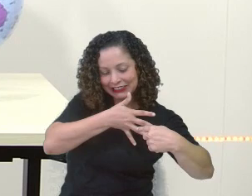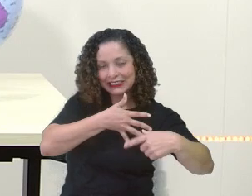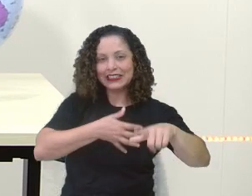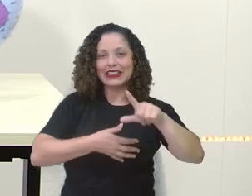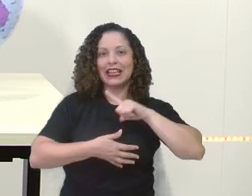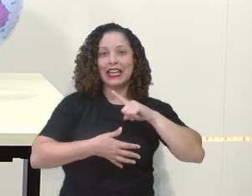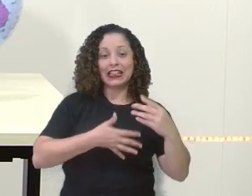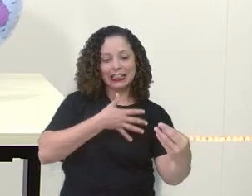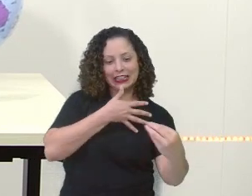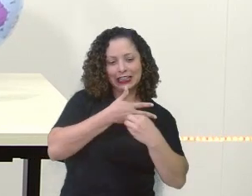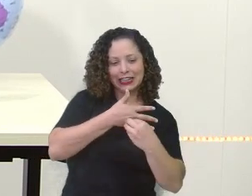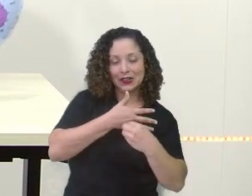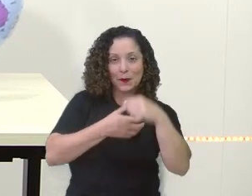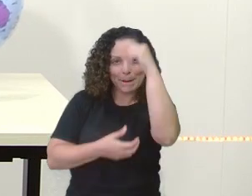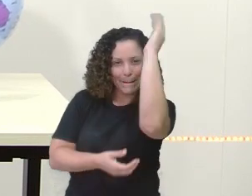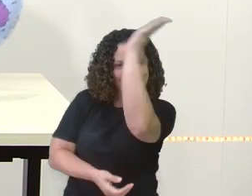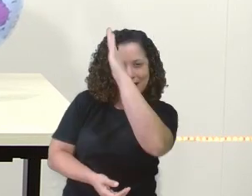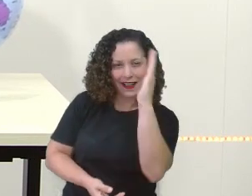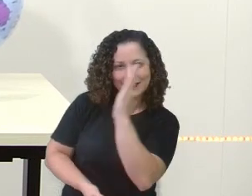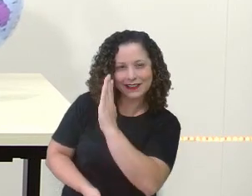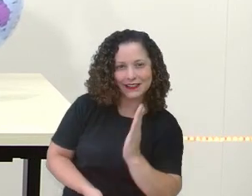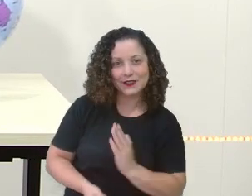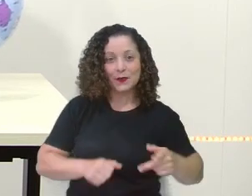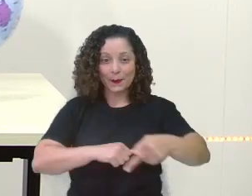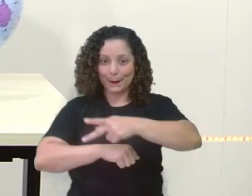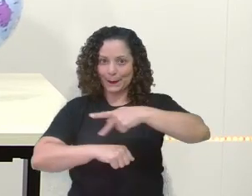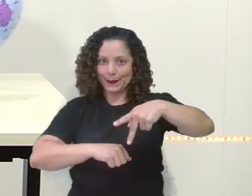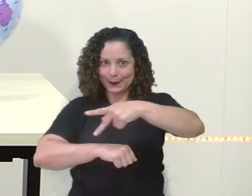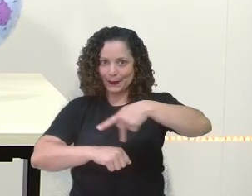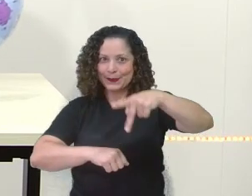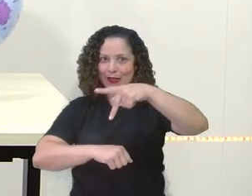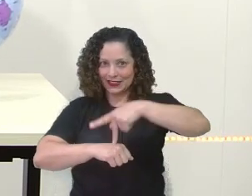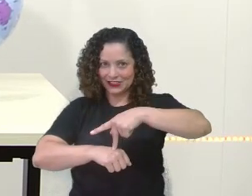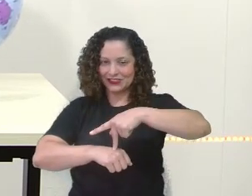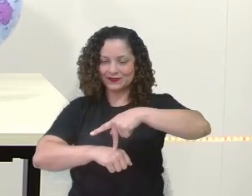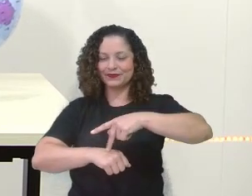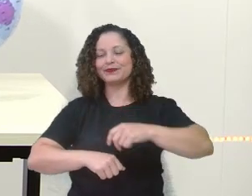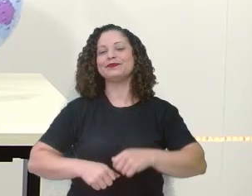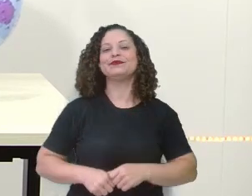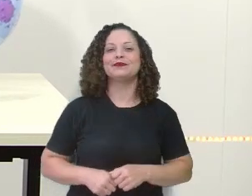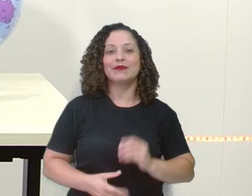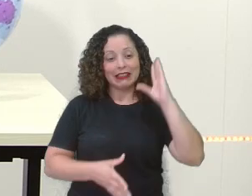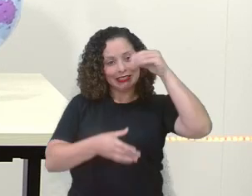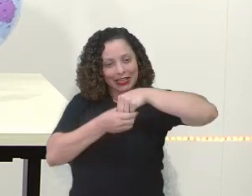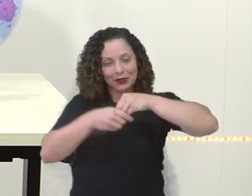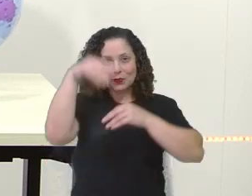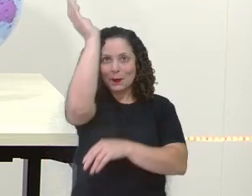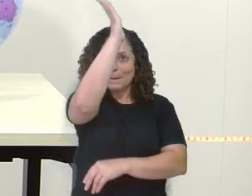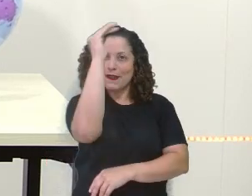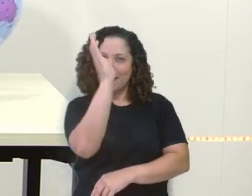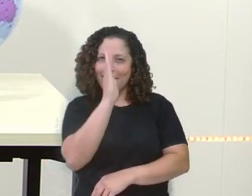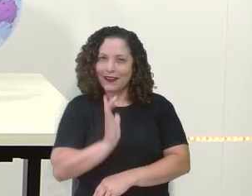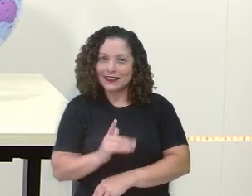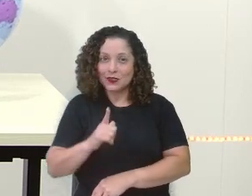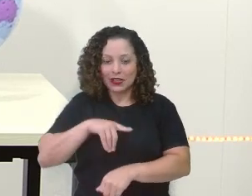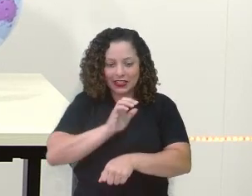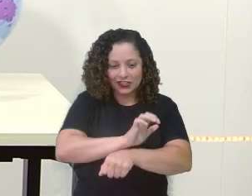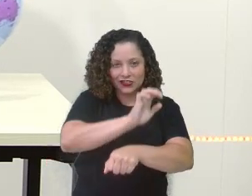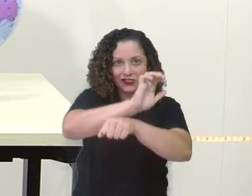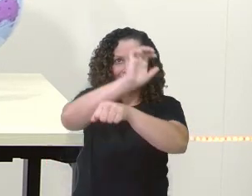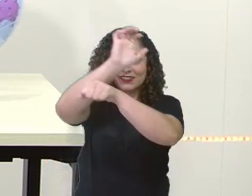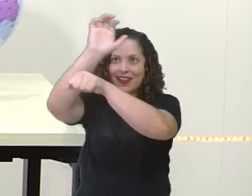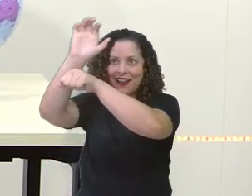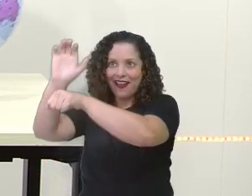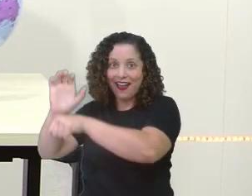o Brasil, que é um dos países da América do Sul. Dentro do Brasil, eu tenho o estado, que